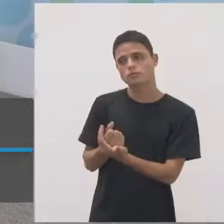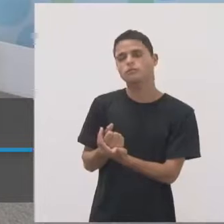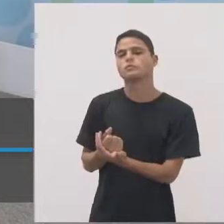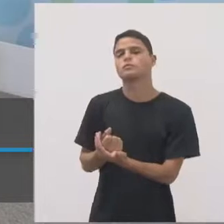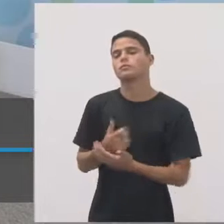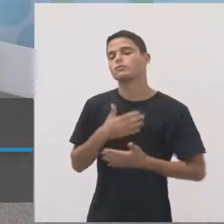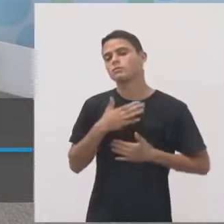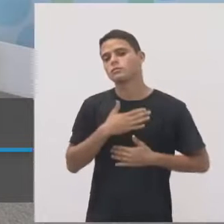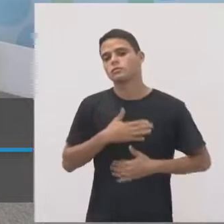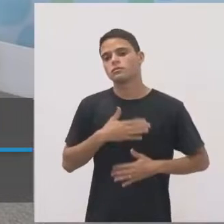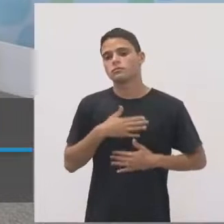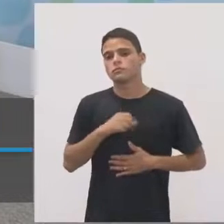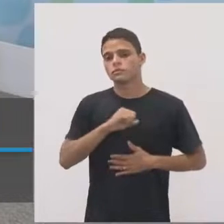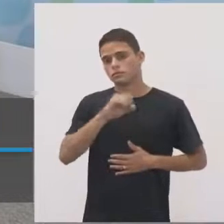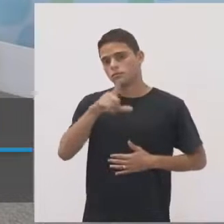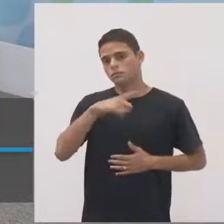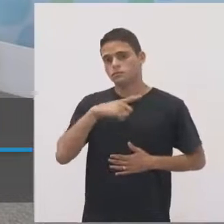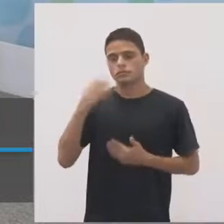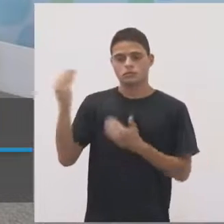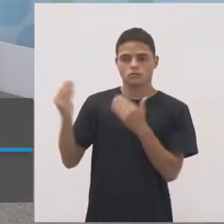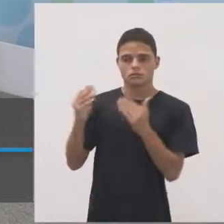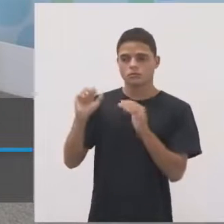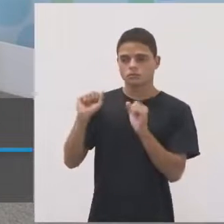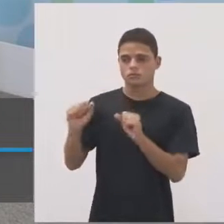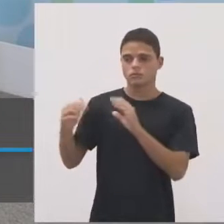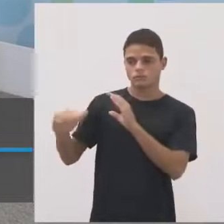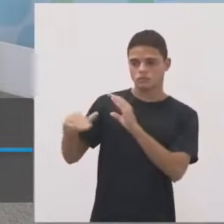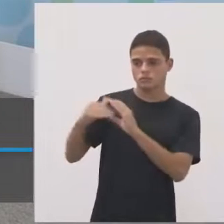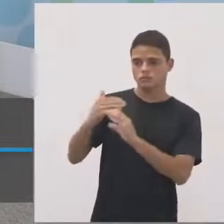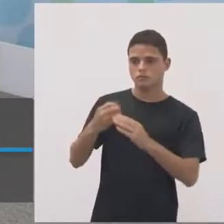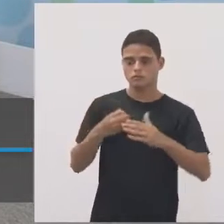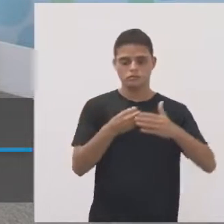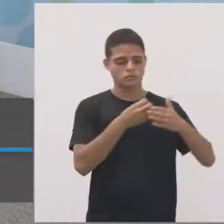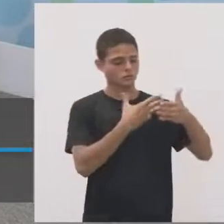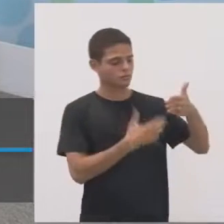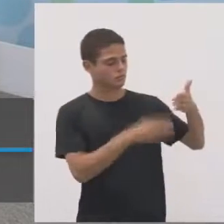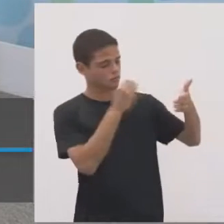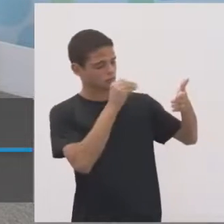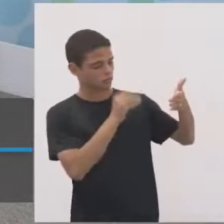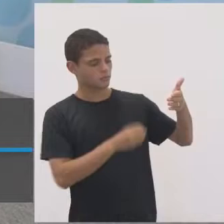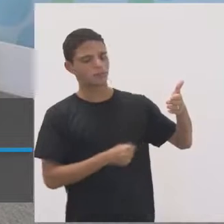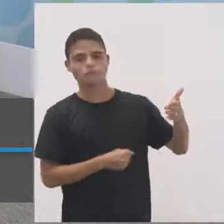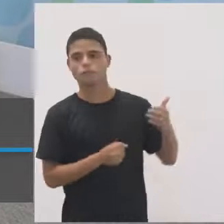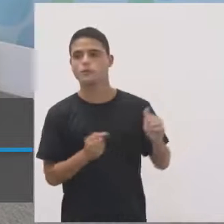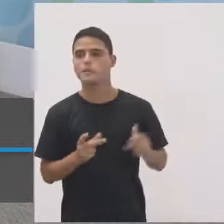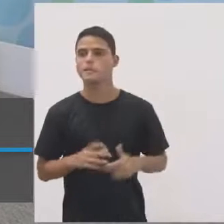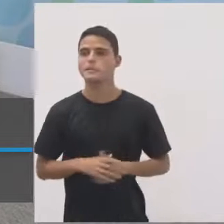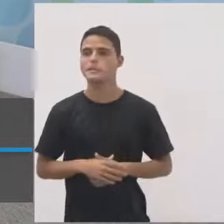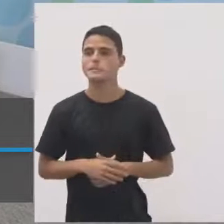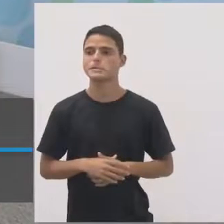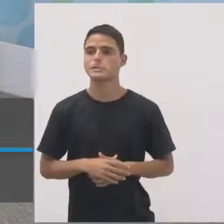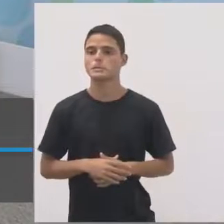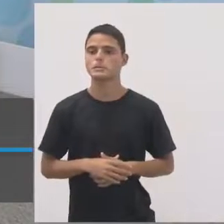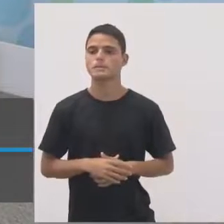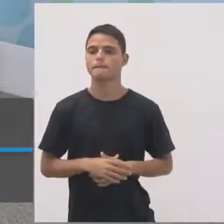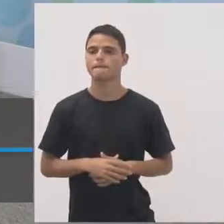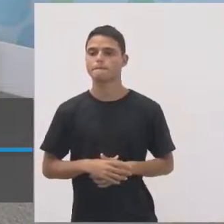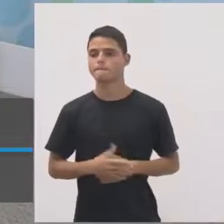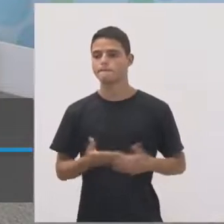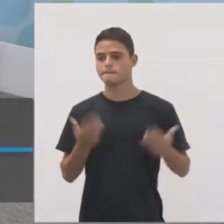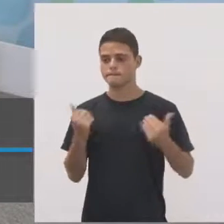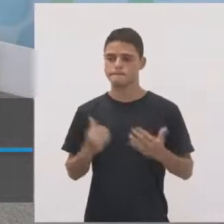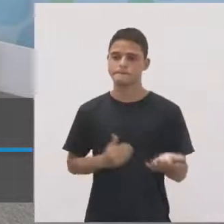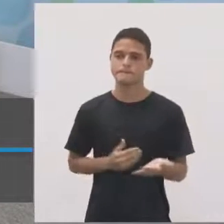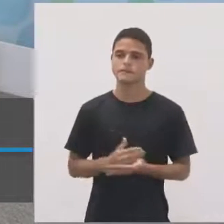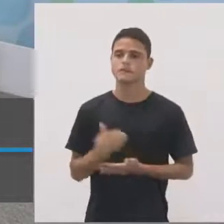tá? Então, tendo dúvida, pode colocar aqui no chat que eu tô de olho aqui no pessoal do chat. Pode ir,